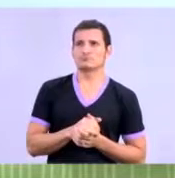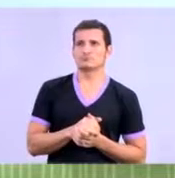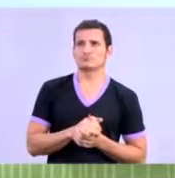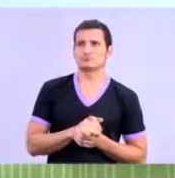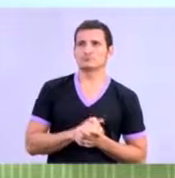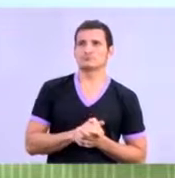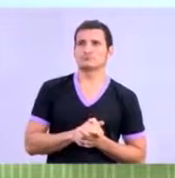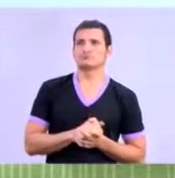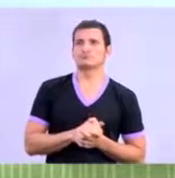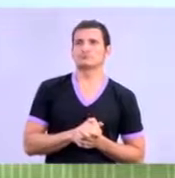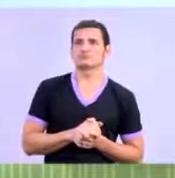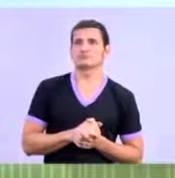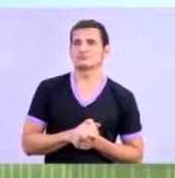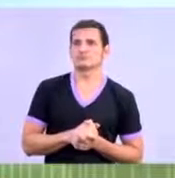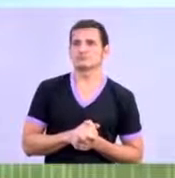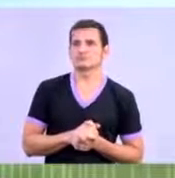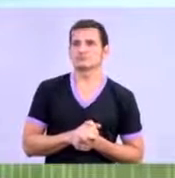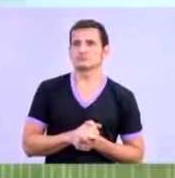está mais perto.